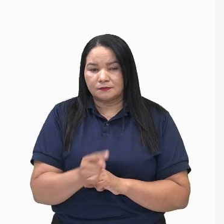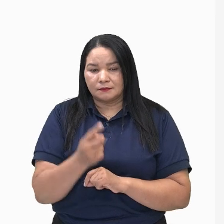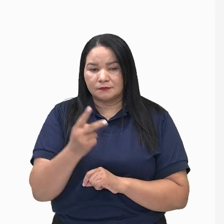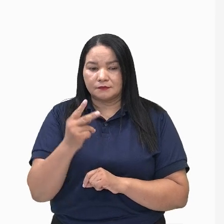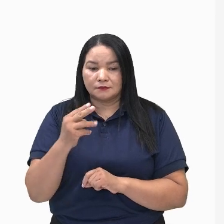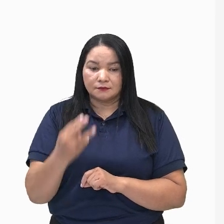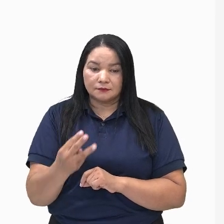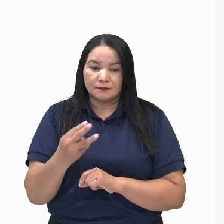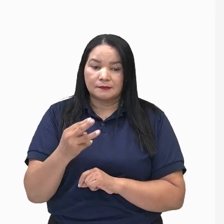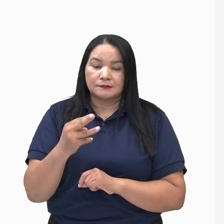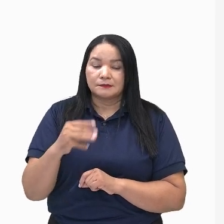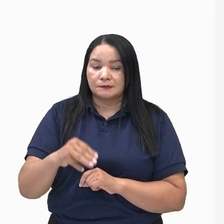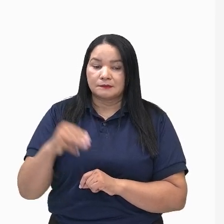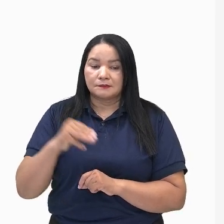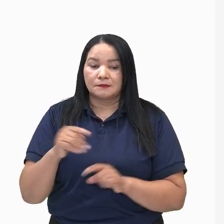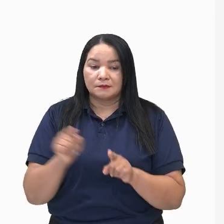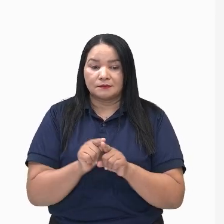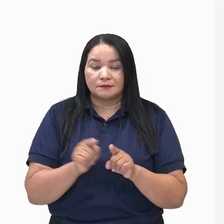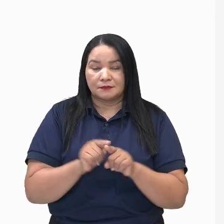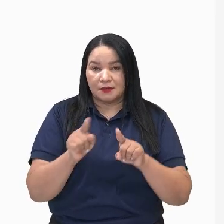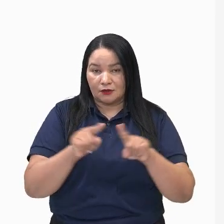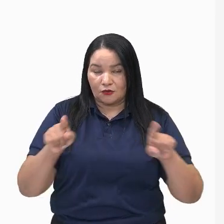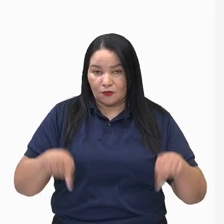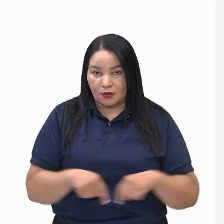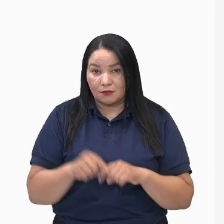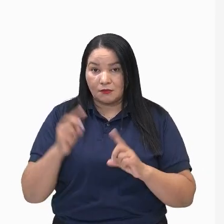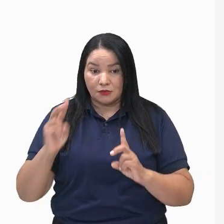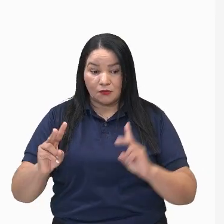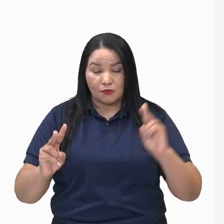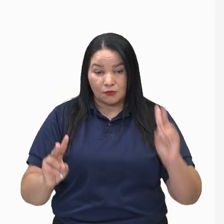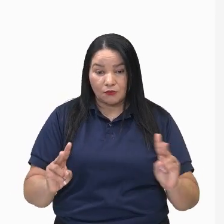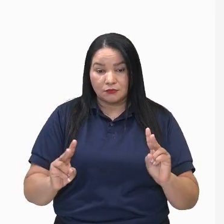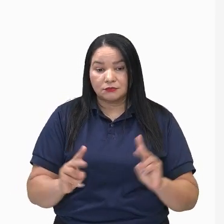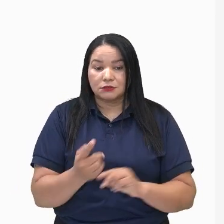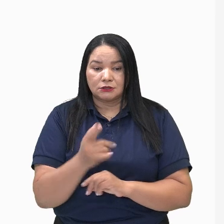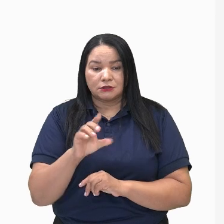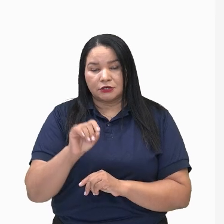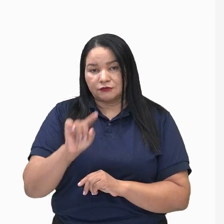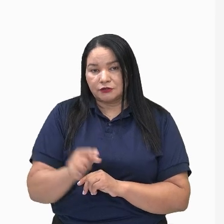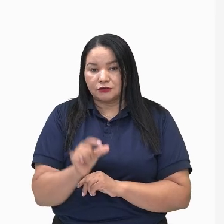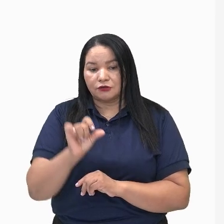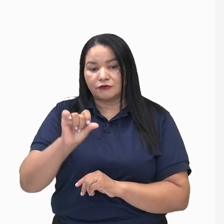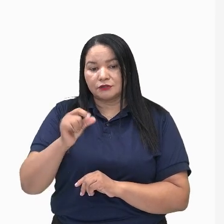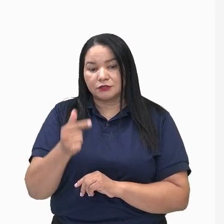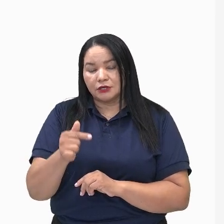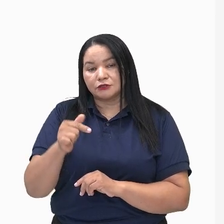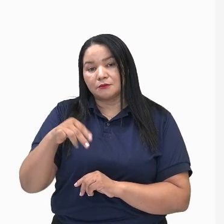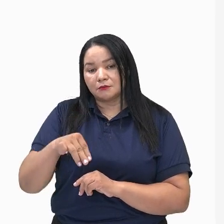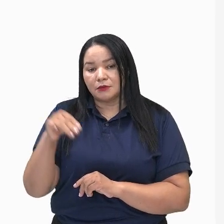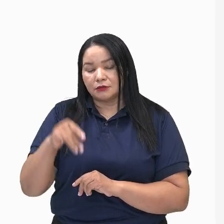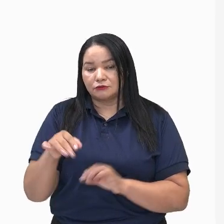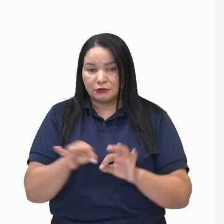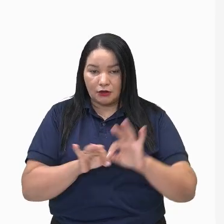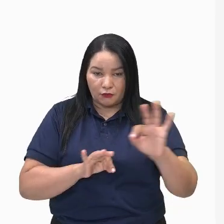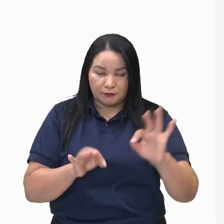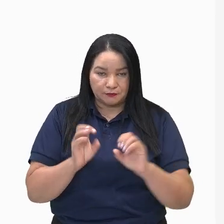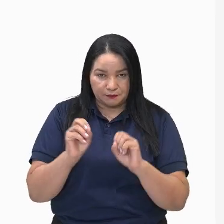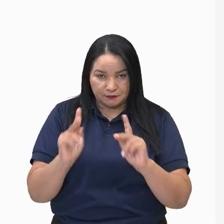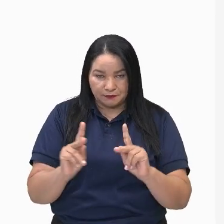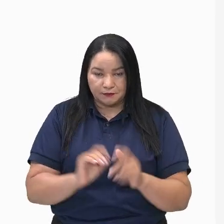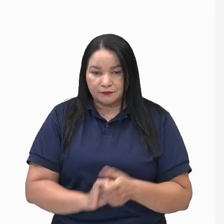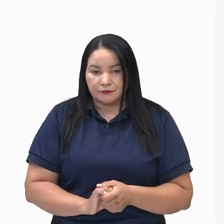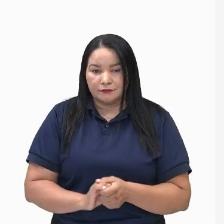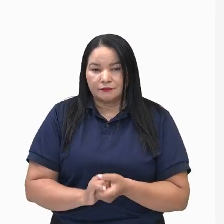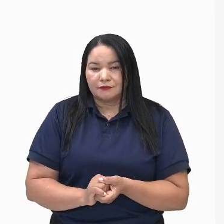metros e a quadra para duplas ela vai ter 10,97 metros de largura. Embora muitos